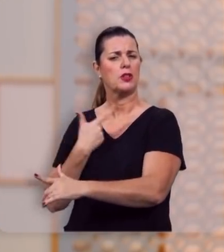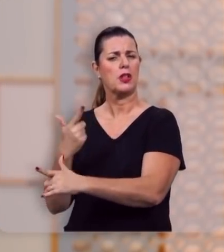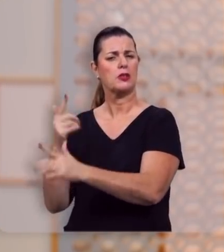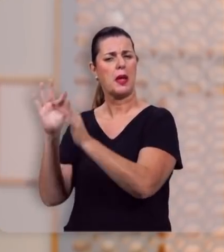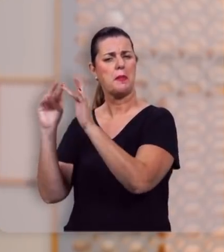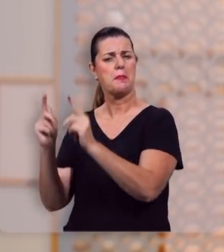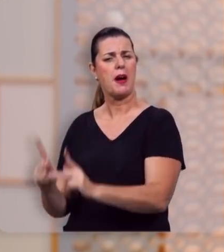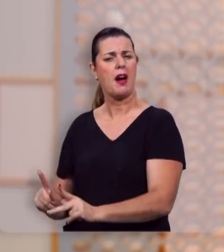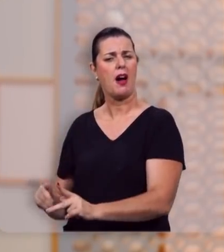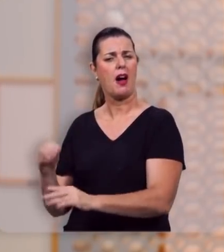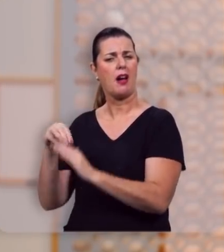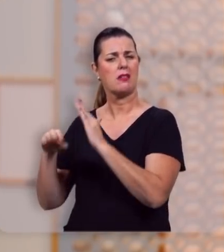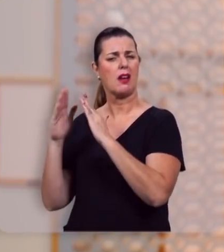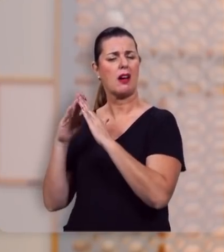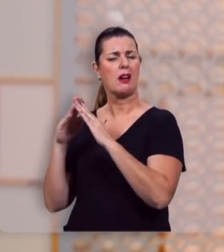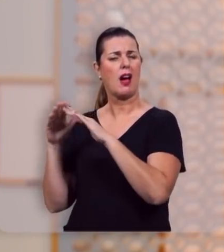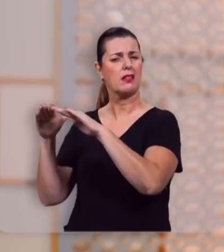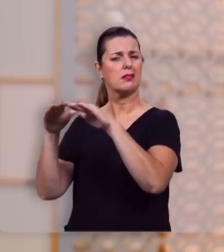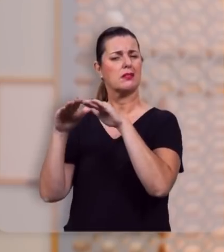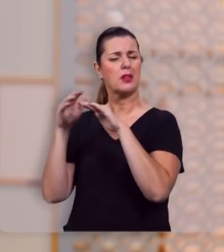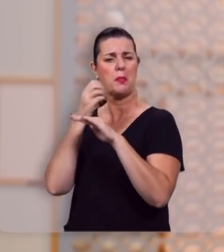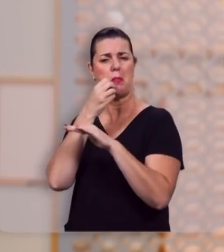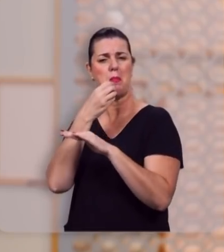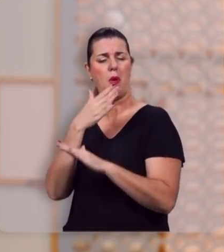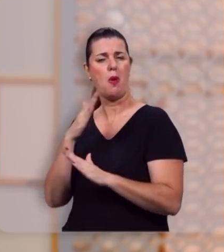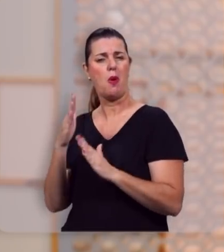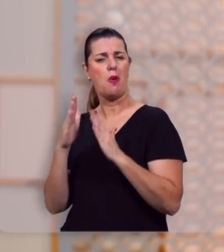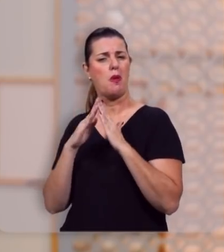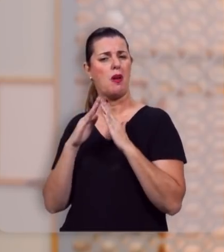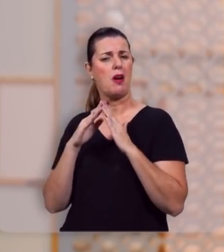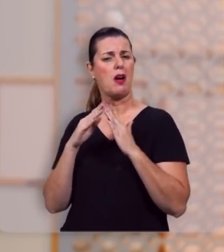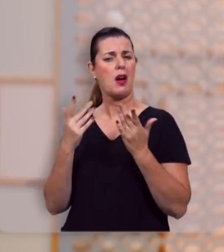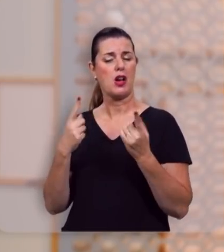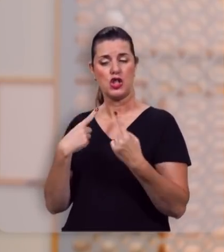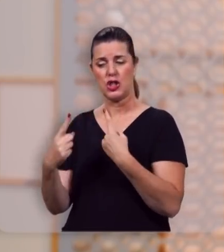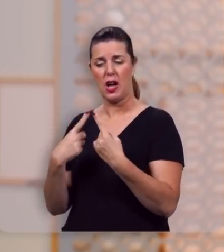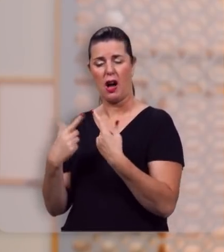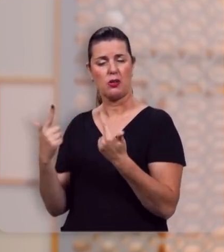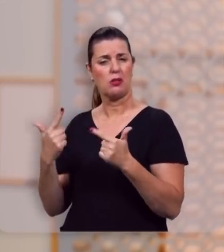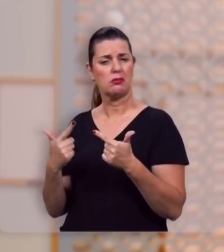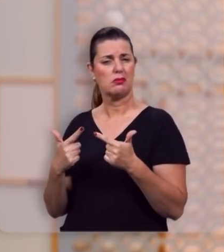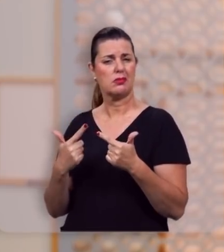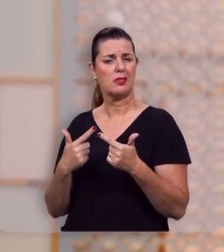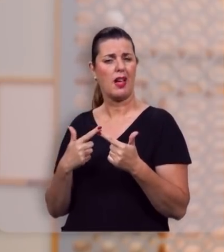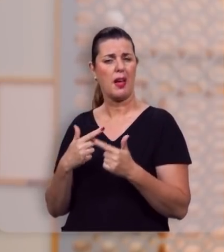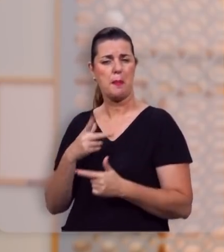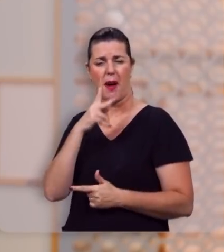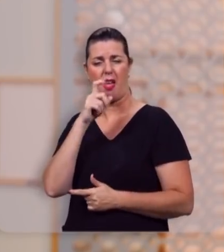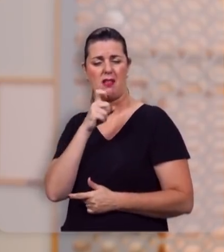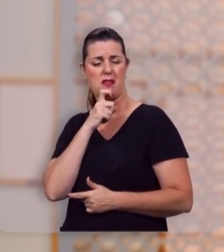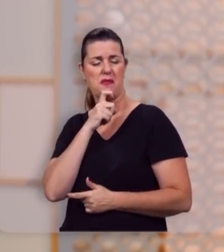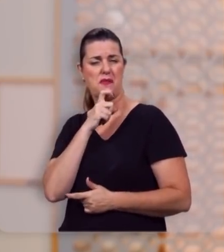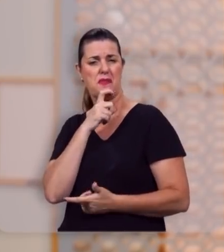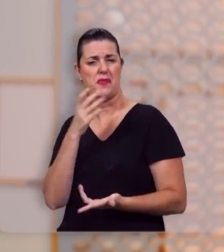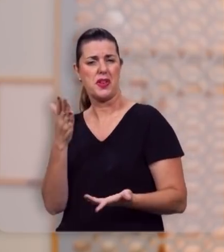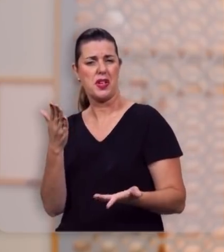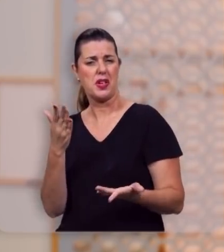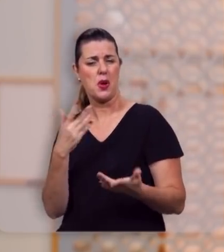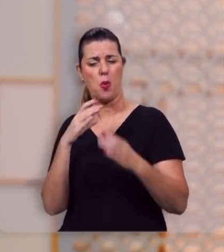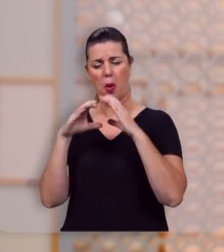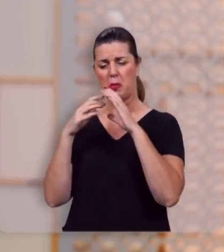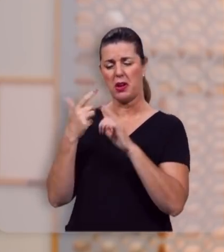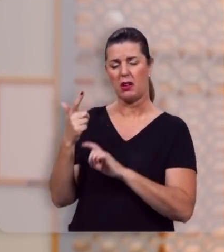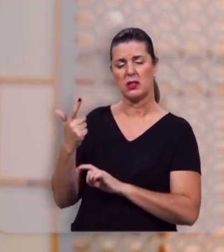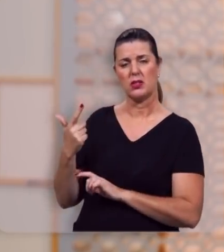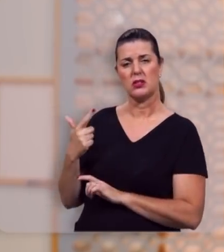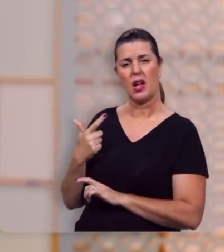na casa, quando não há harmonia no lar, quando o diálogo morre, quando a frieza gelada toma conta da